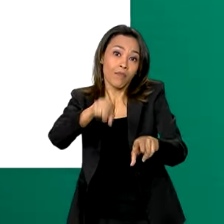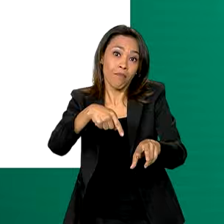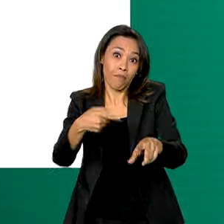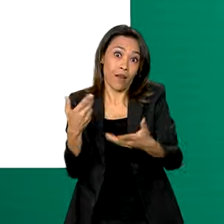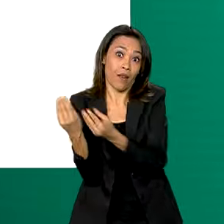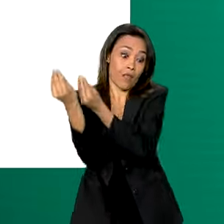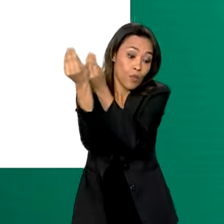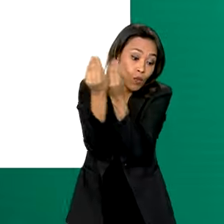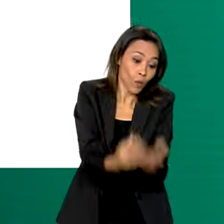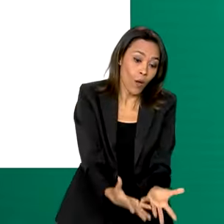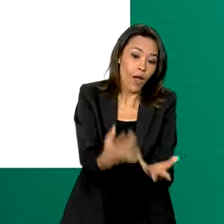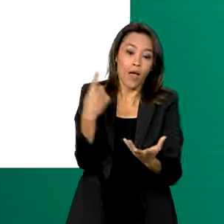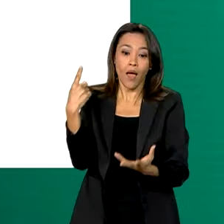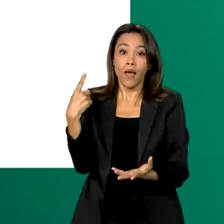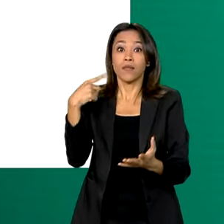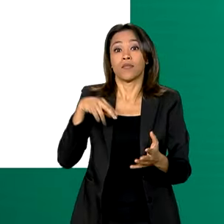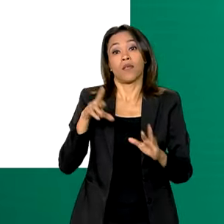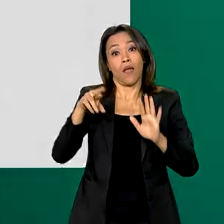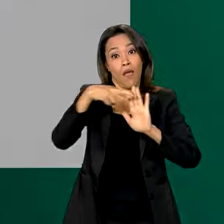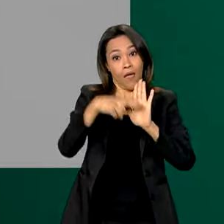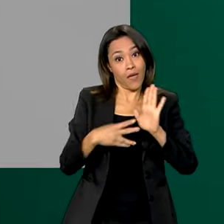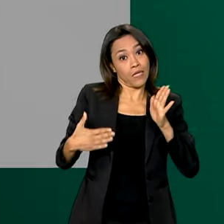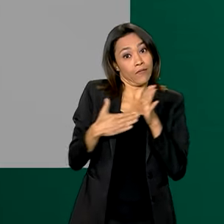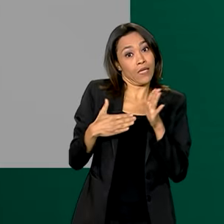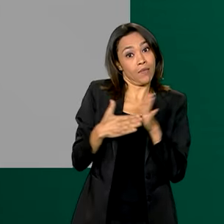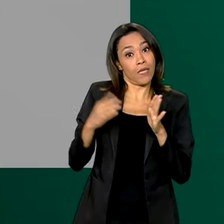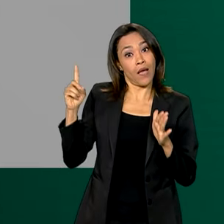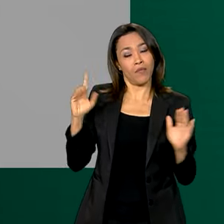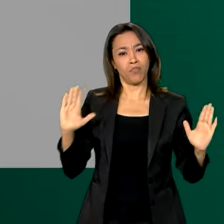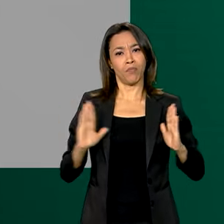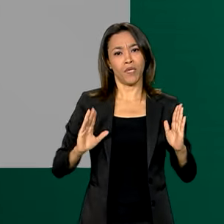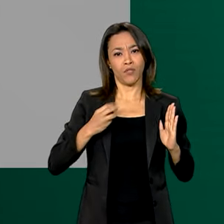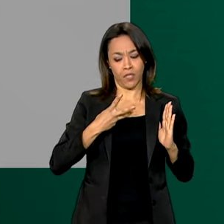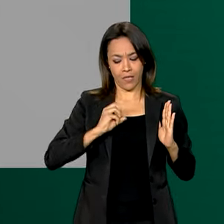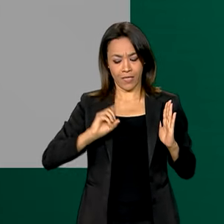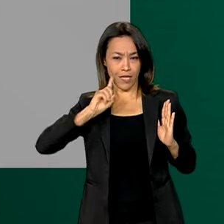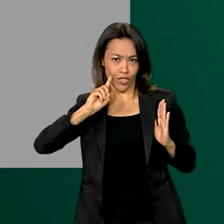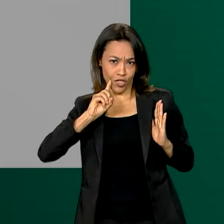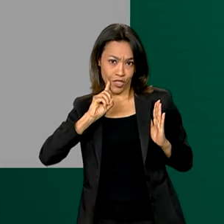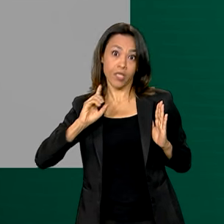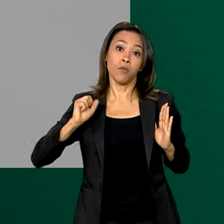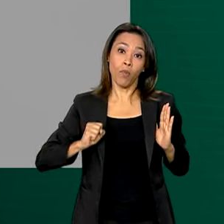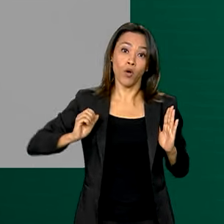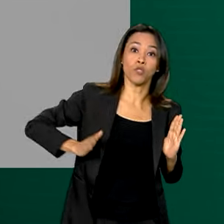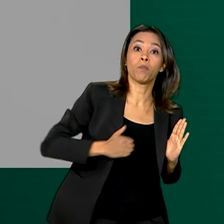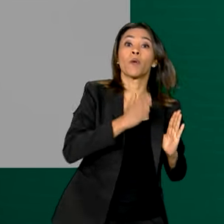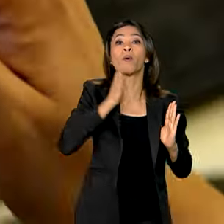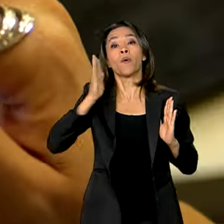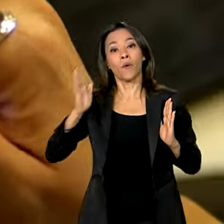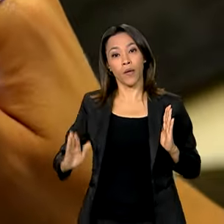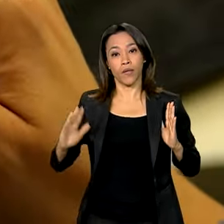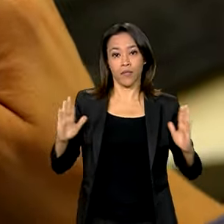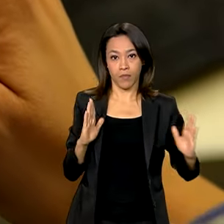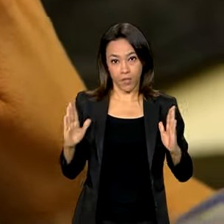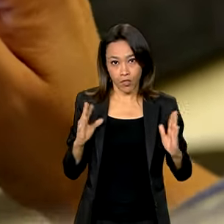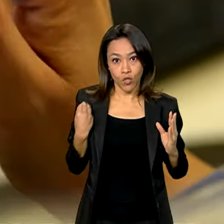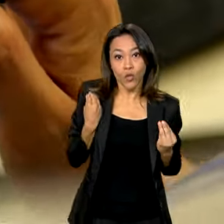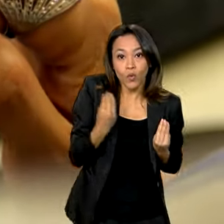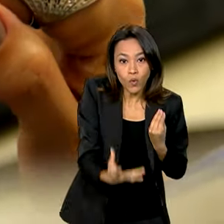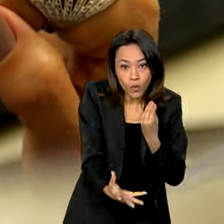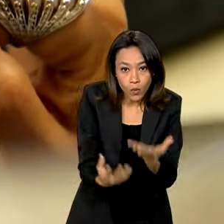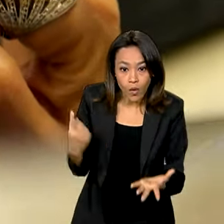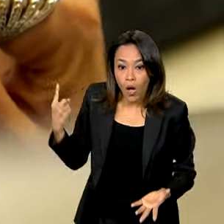As regras restritivas ficam suspensas por 30 dias e ainda podem ter o prazo prorrogado. E